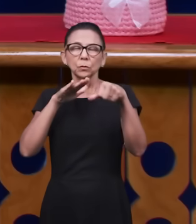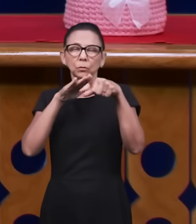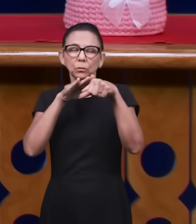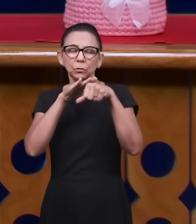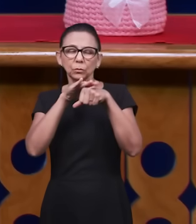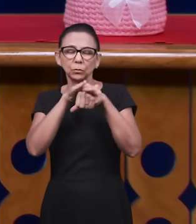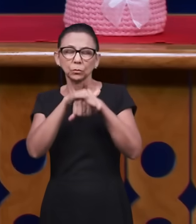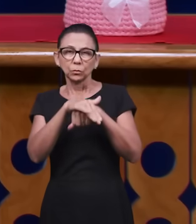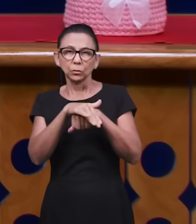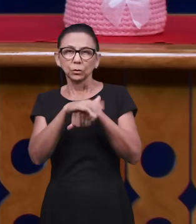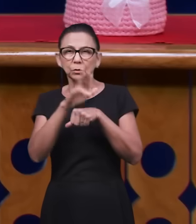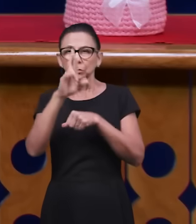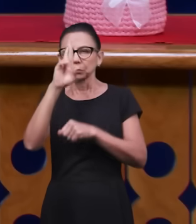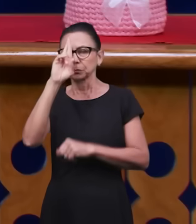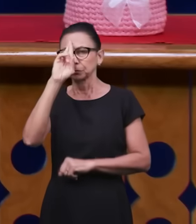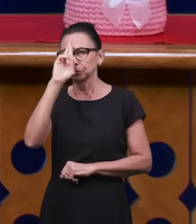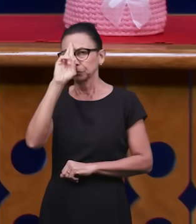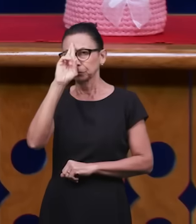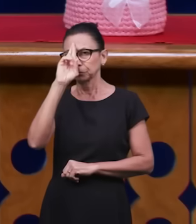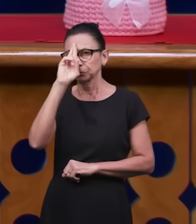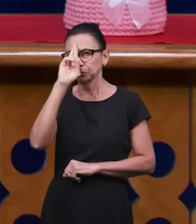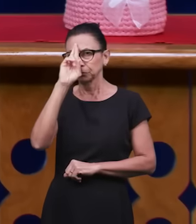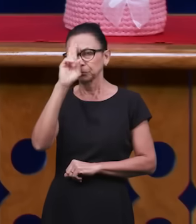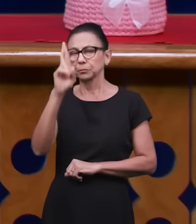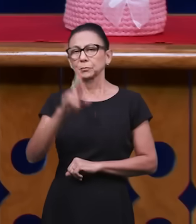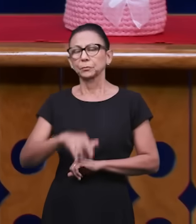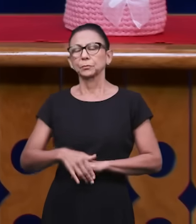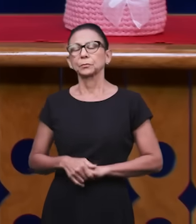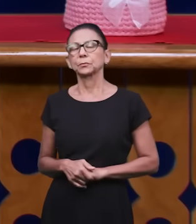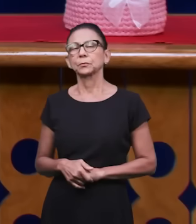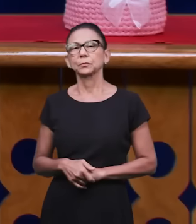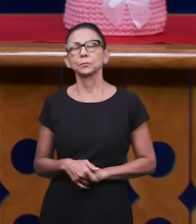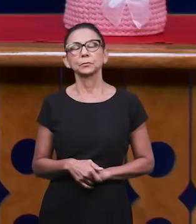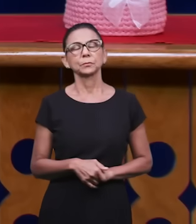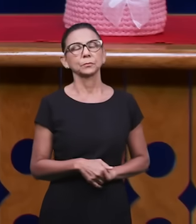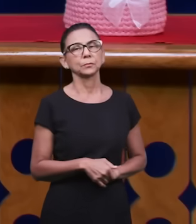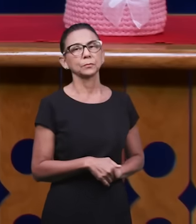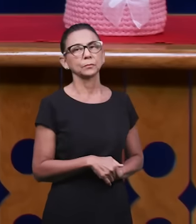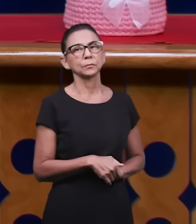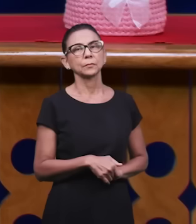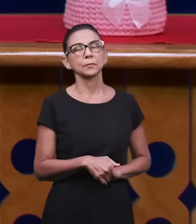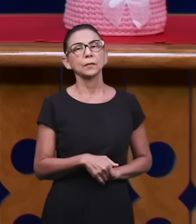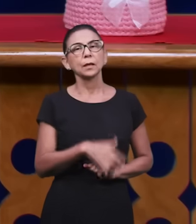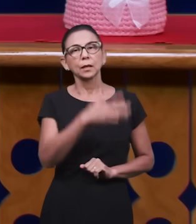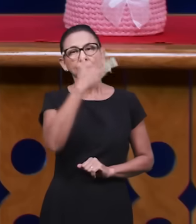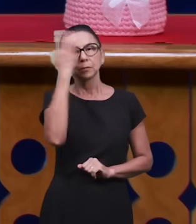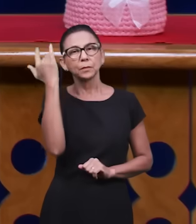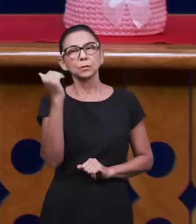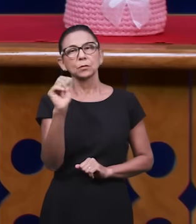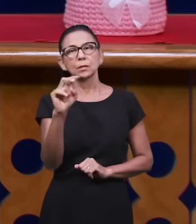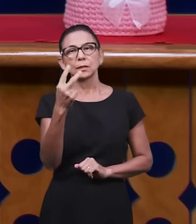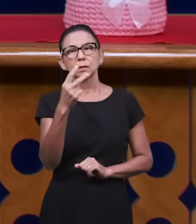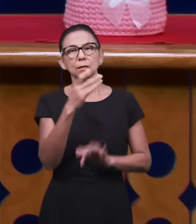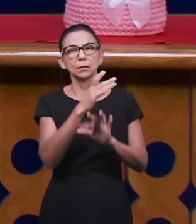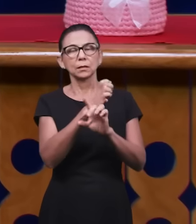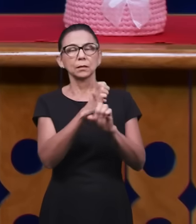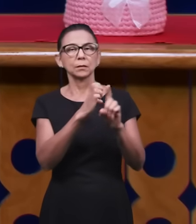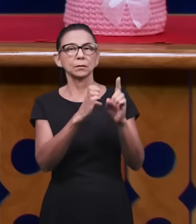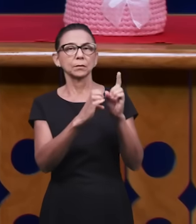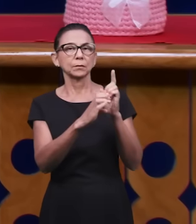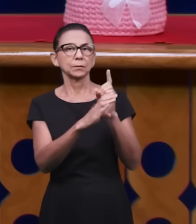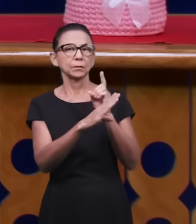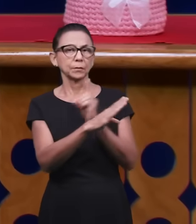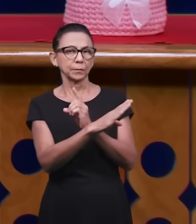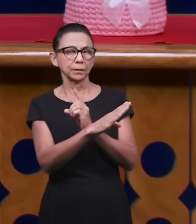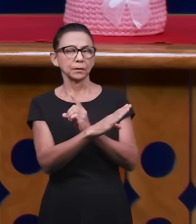meia-noite. Os irmãos têm acompanhado a escola bíblica dominical, têm tido a oportunidade de estudar